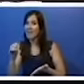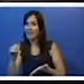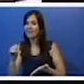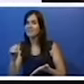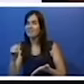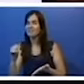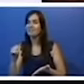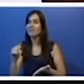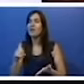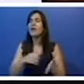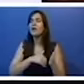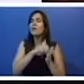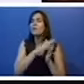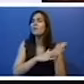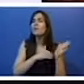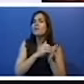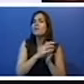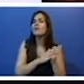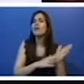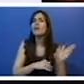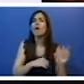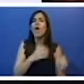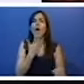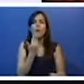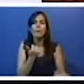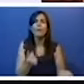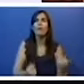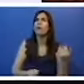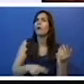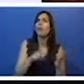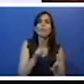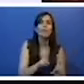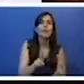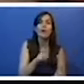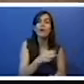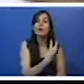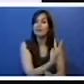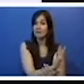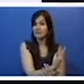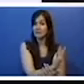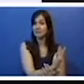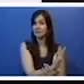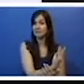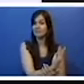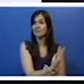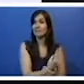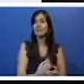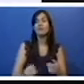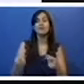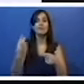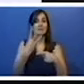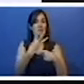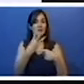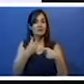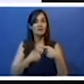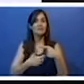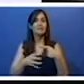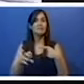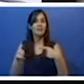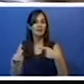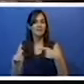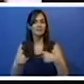partes e penteie peguei eu usei três então ficou três